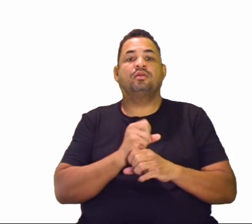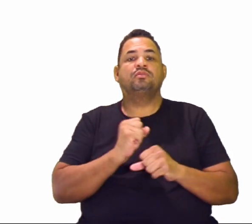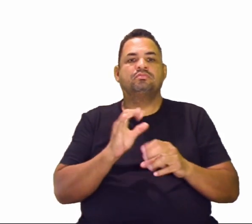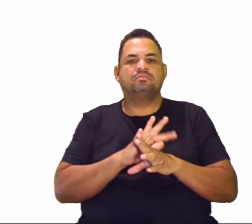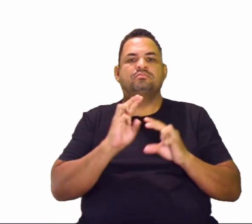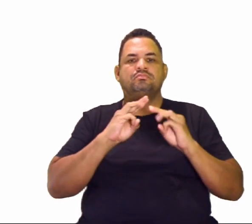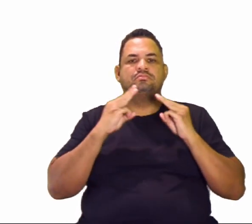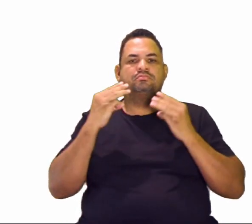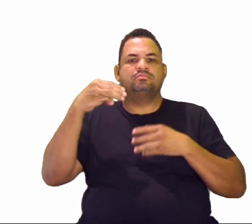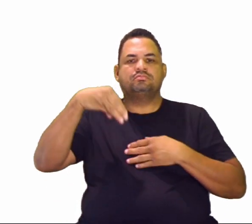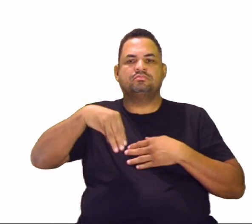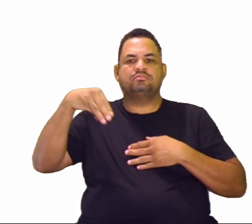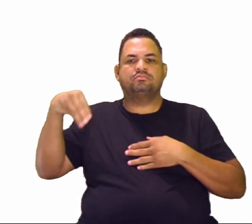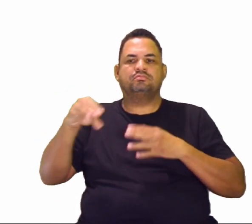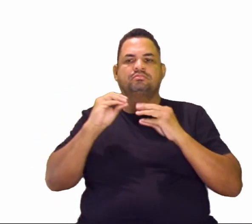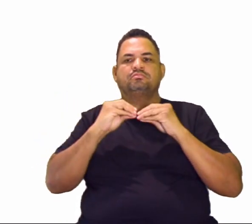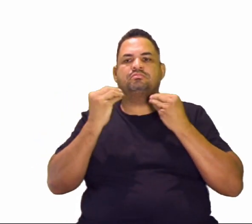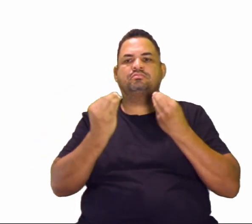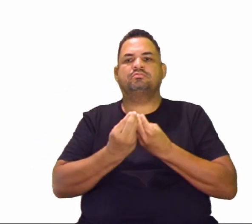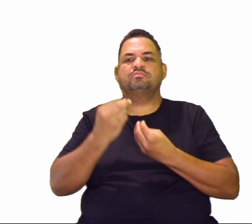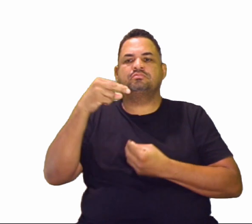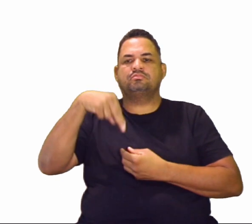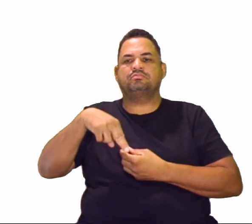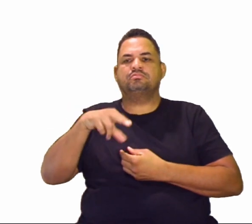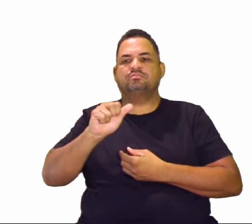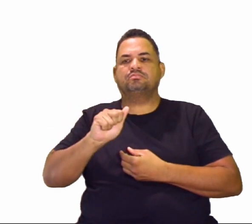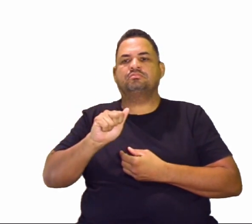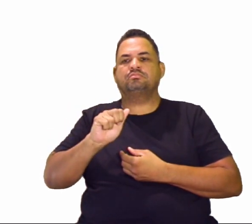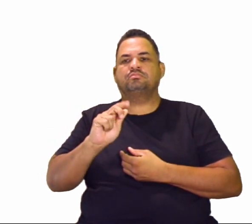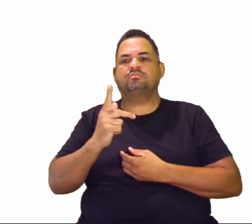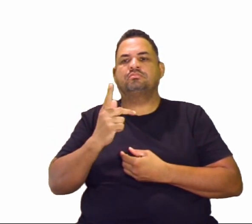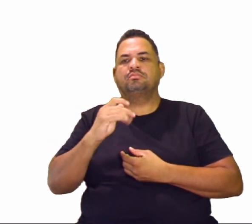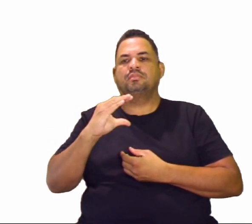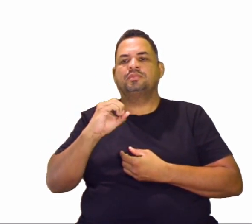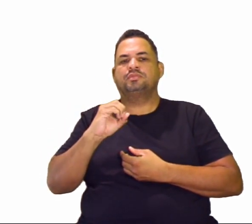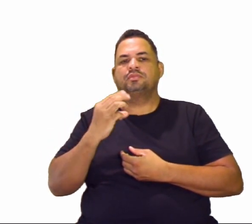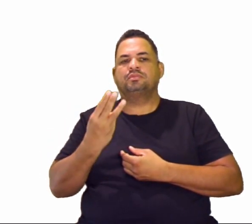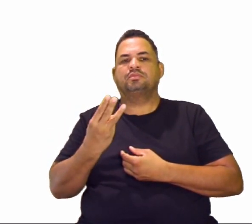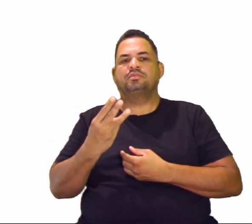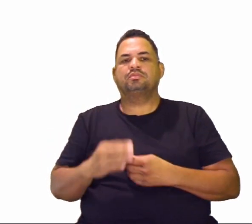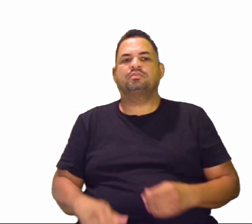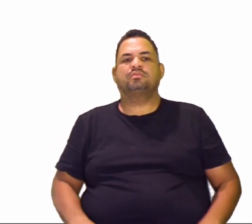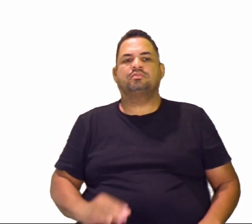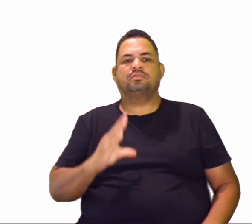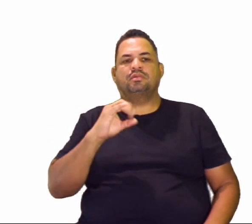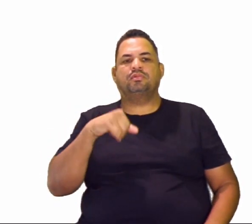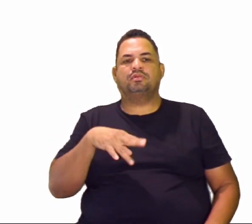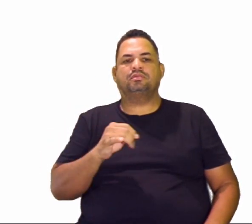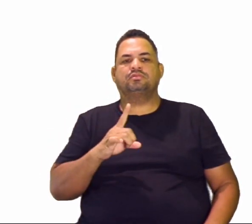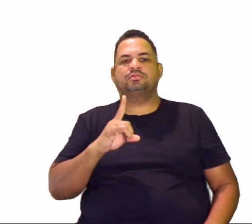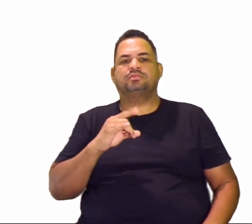determine a massa molar da substância bicarbonato de sódio, que é o